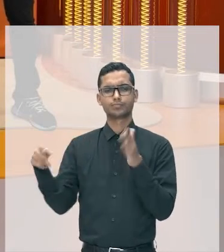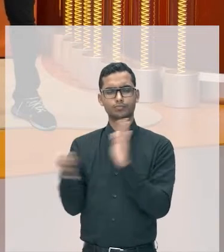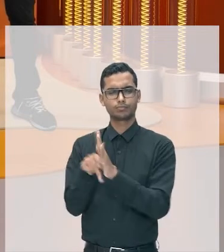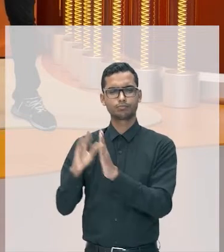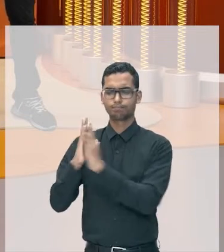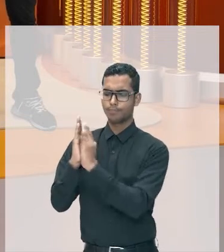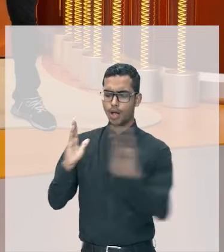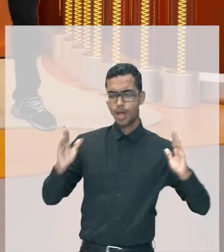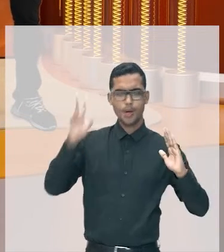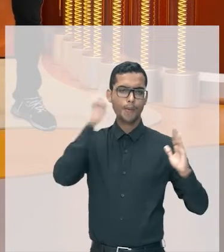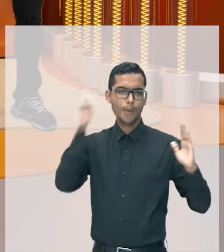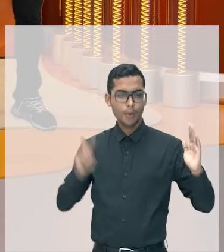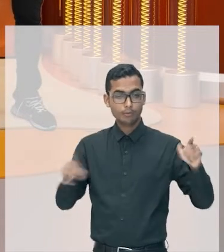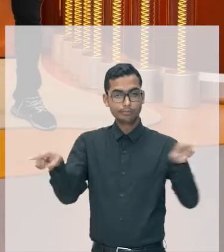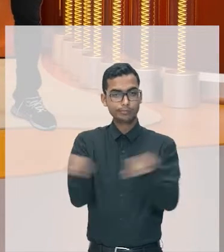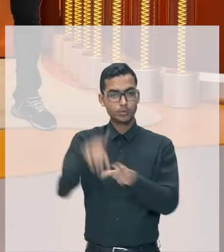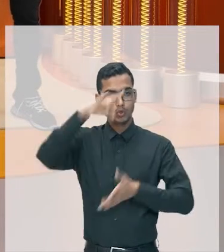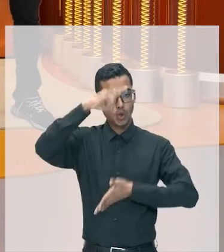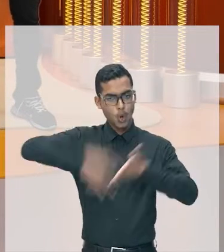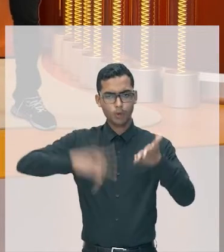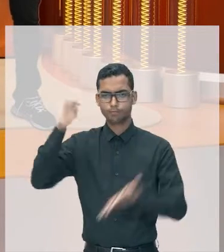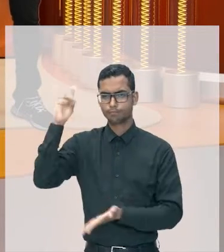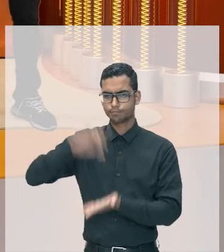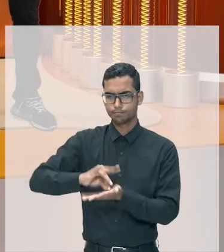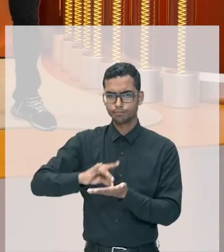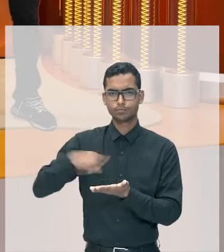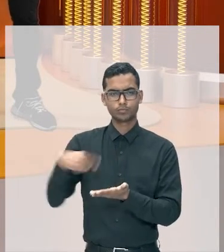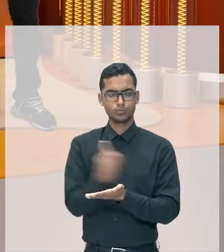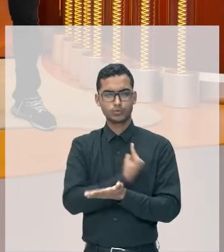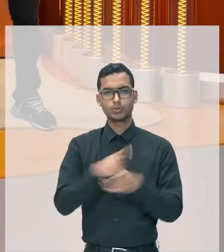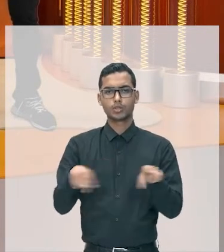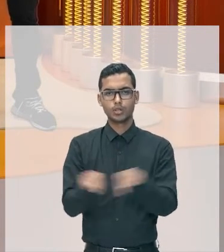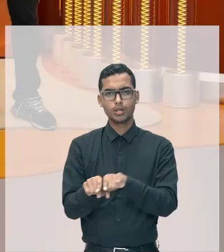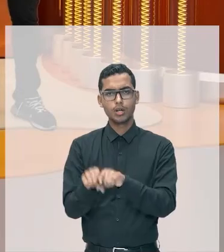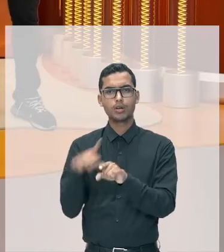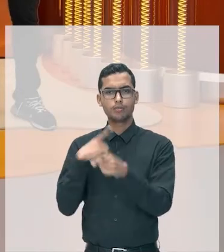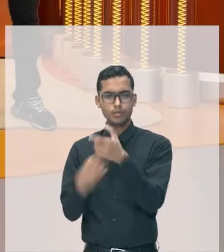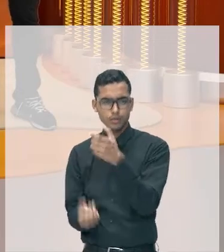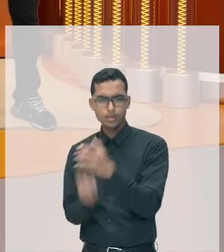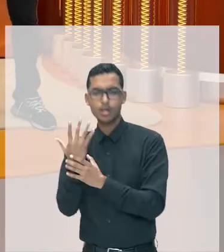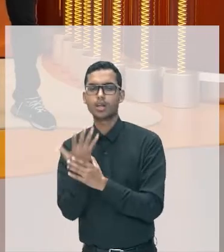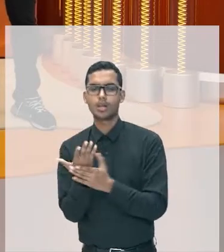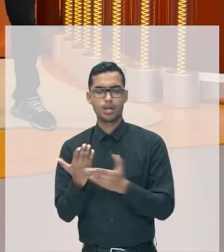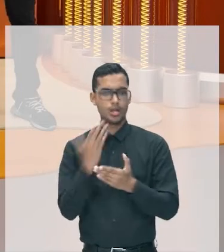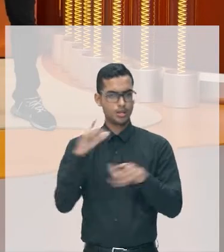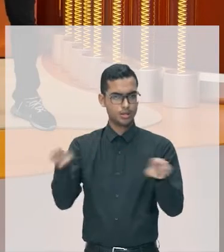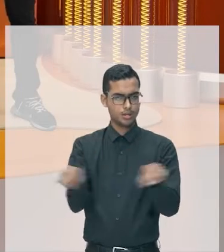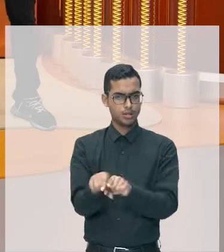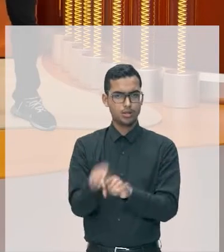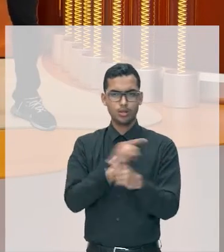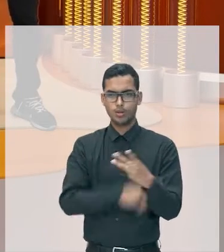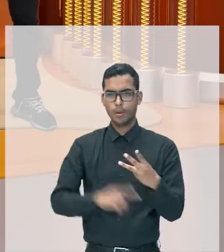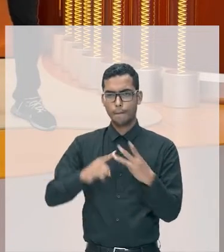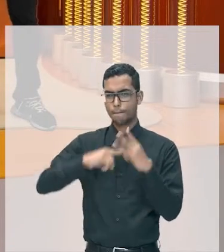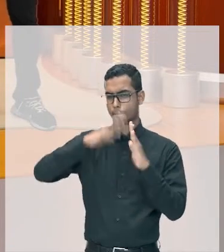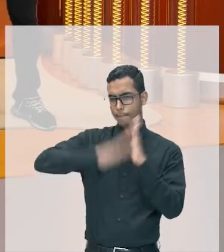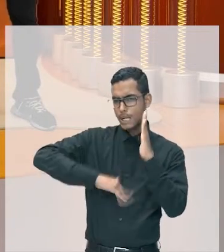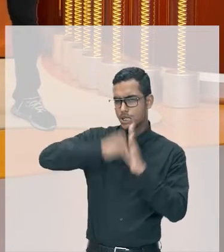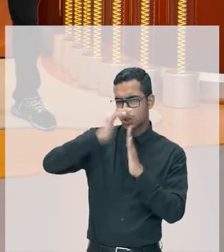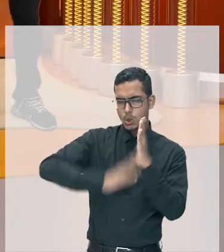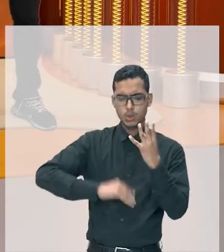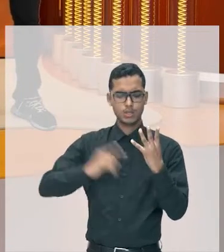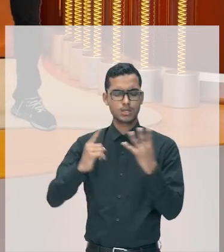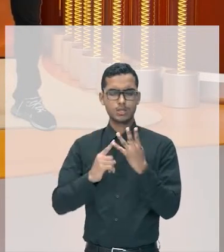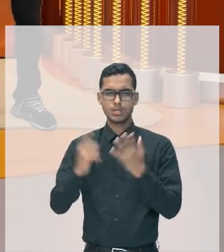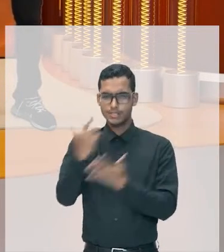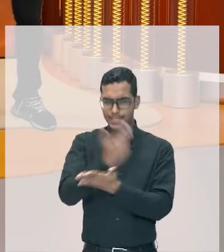são documentos oficiais que a gente acabou elaborando, foram criados, foram pinturas, foram gravuras,